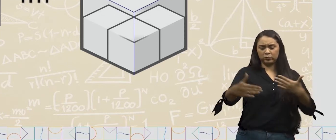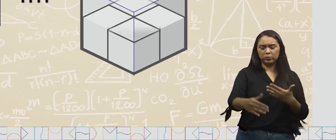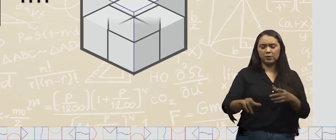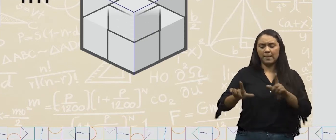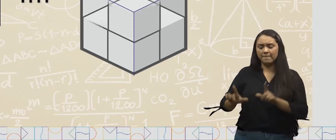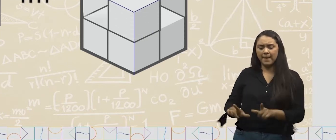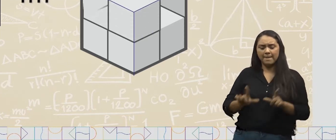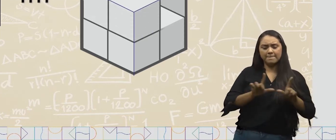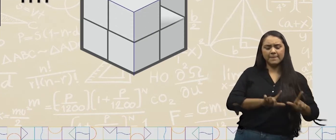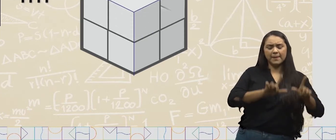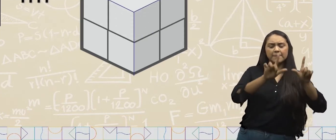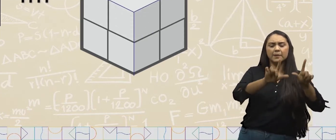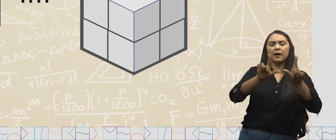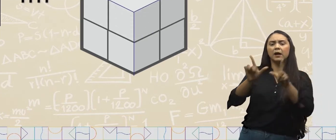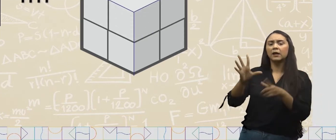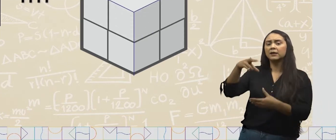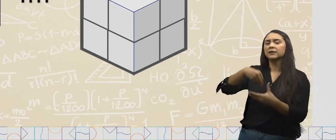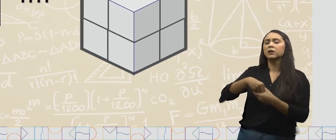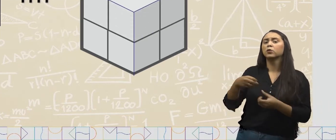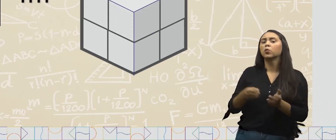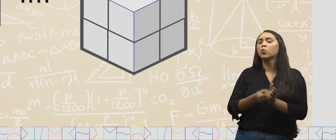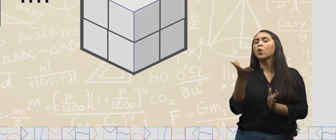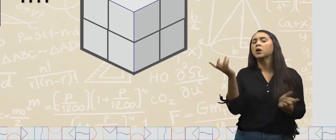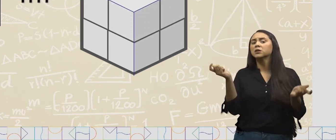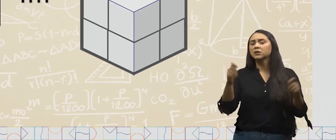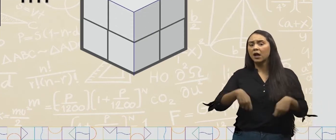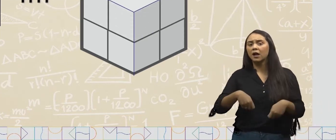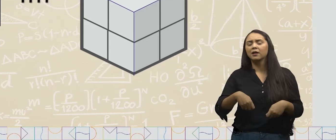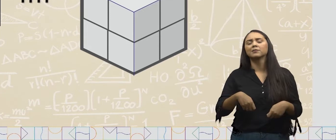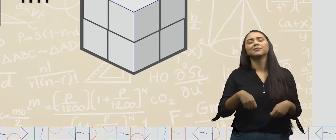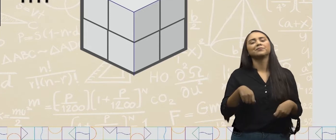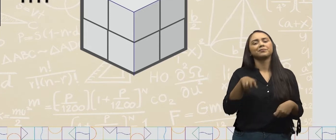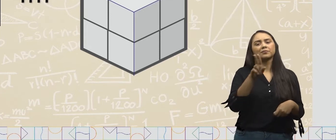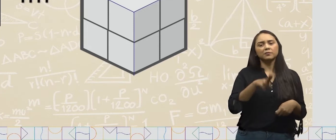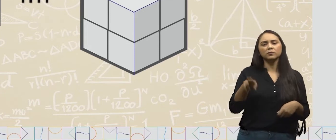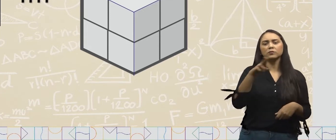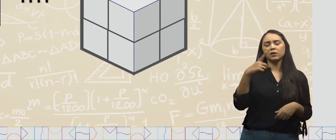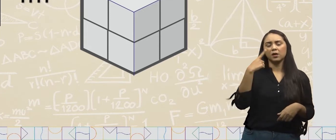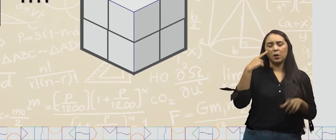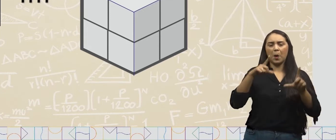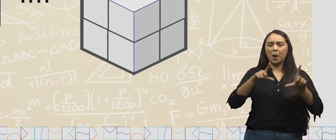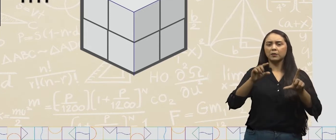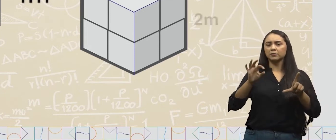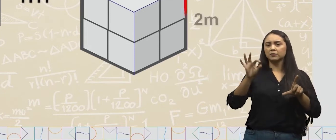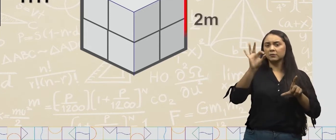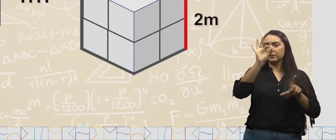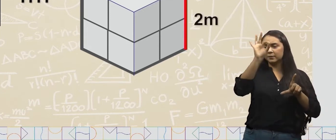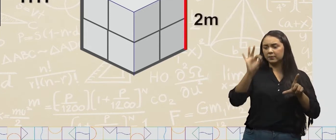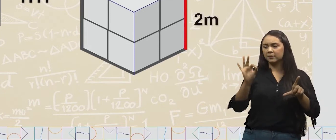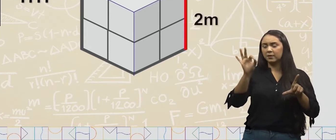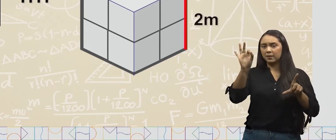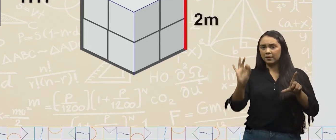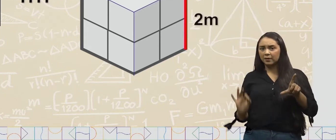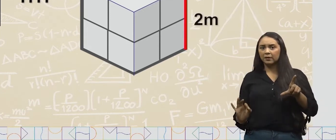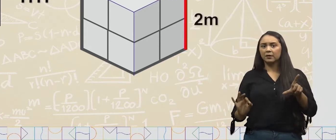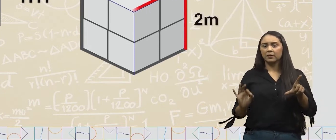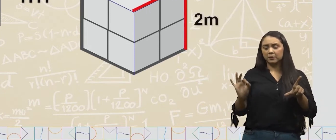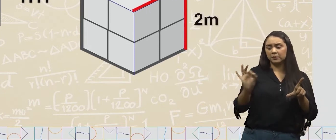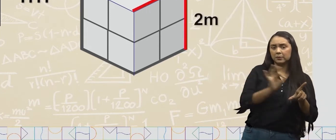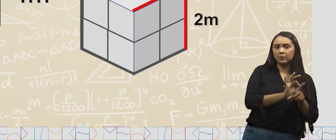deste espaço. Neste caso, temos como medidas de lado 2 metros